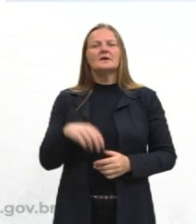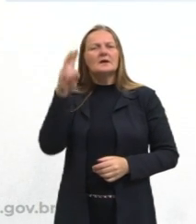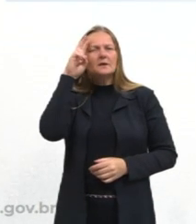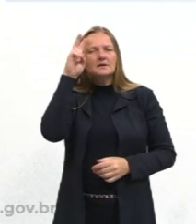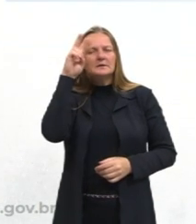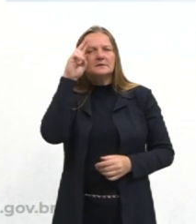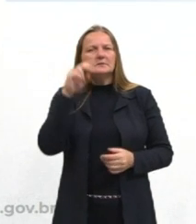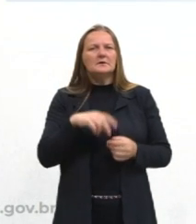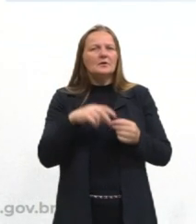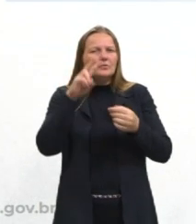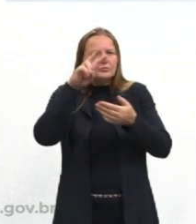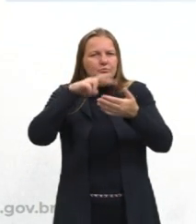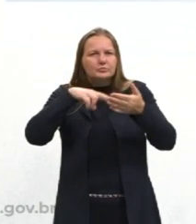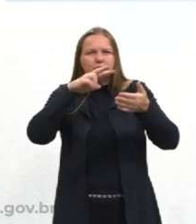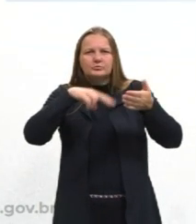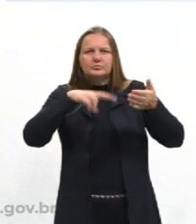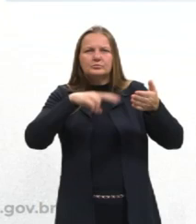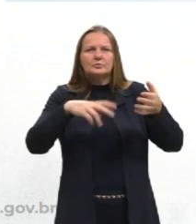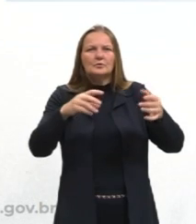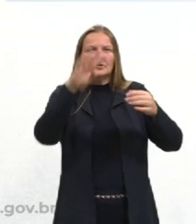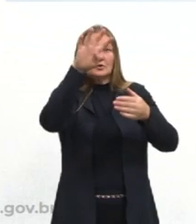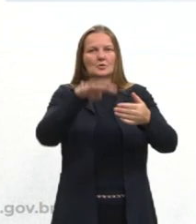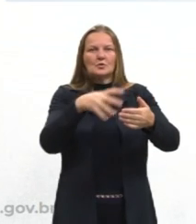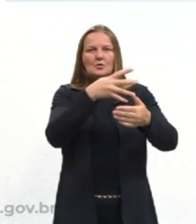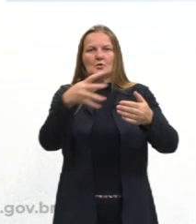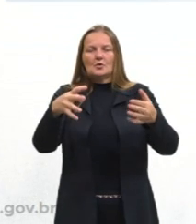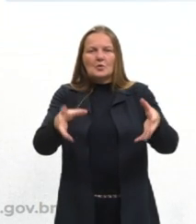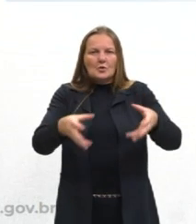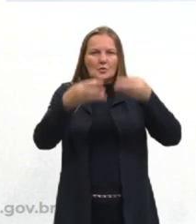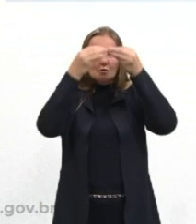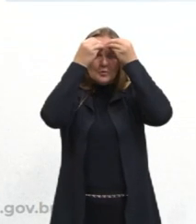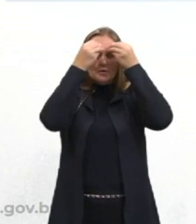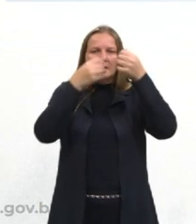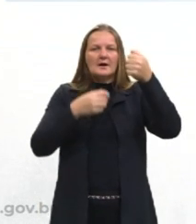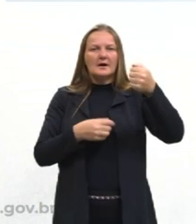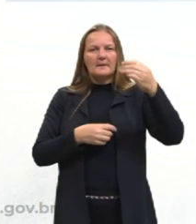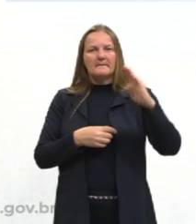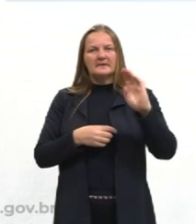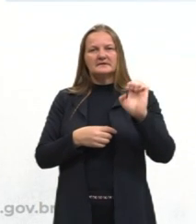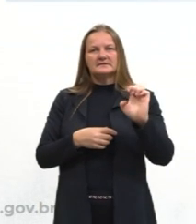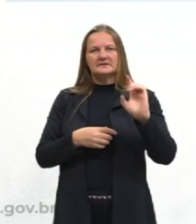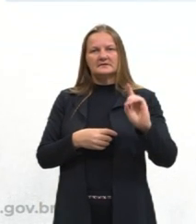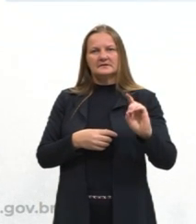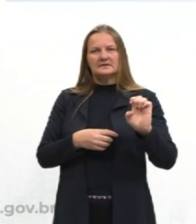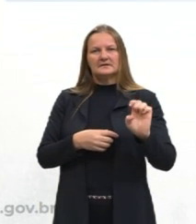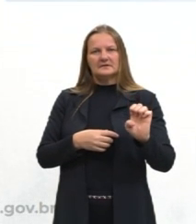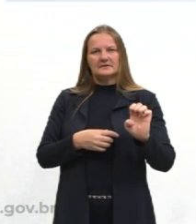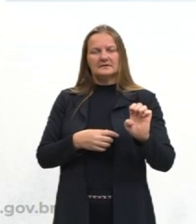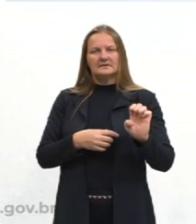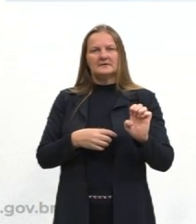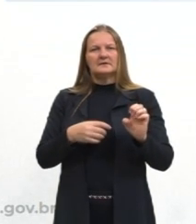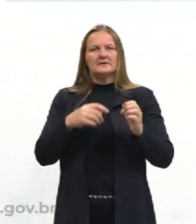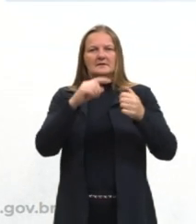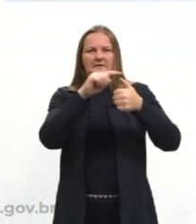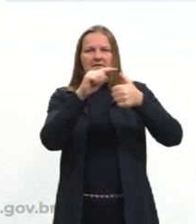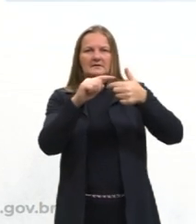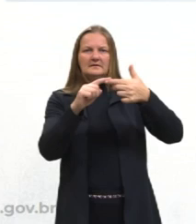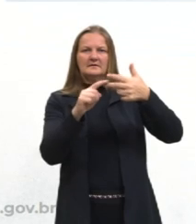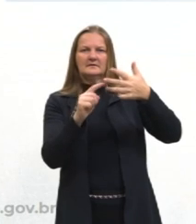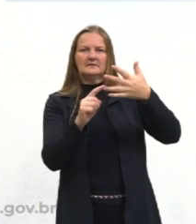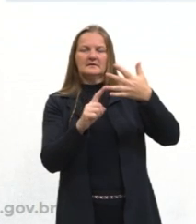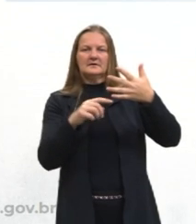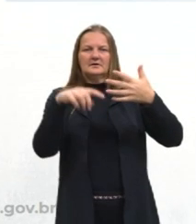se e dá uma olhada ali fixo esse quadro aí para ti a b c d e e certo a tropical úmido B